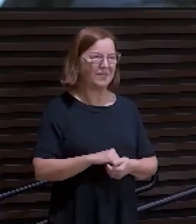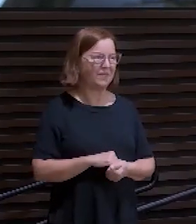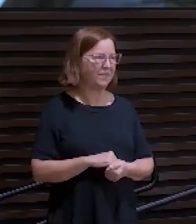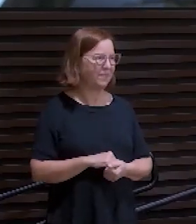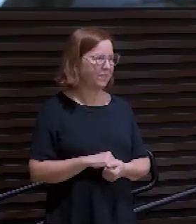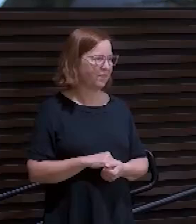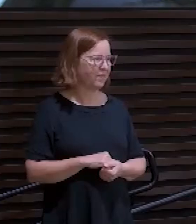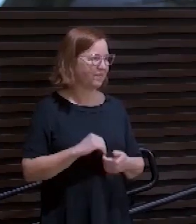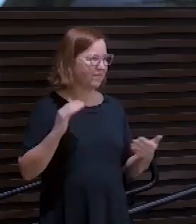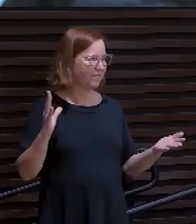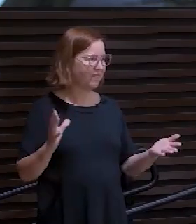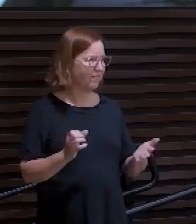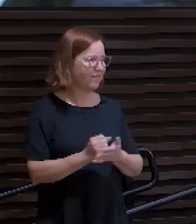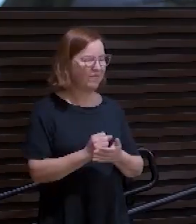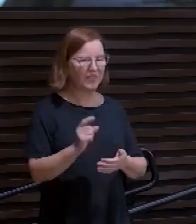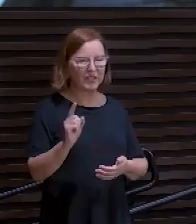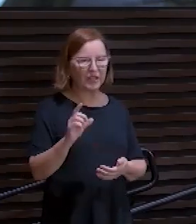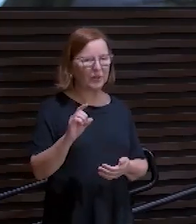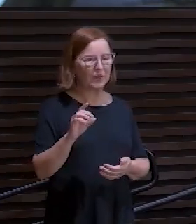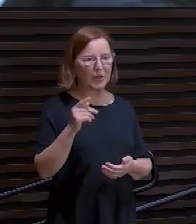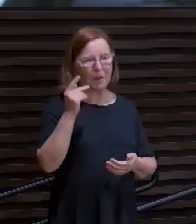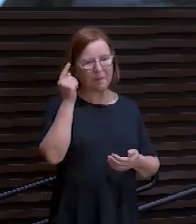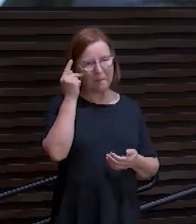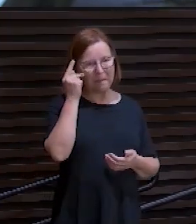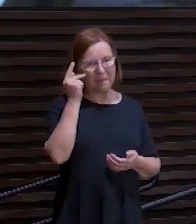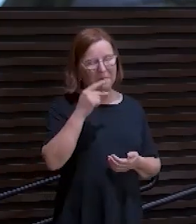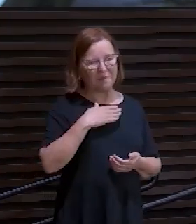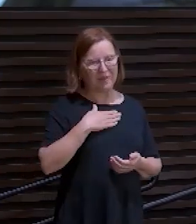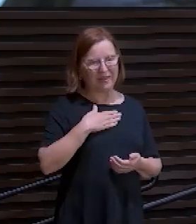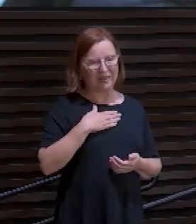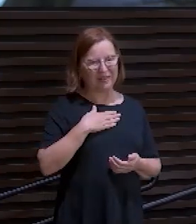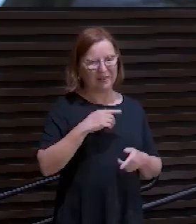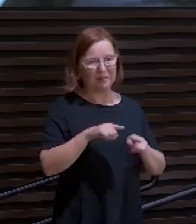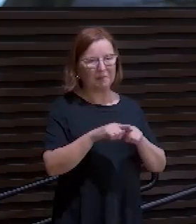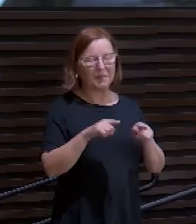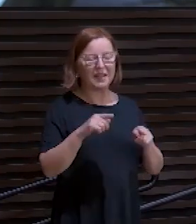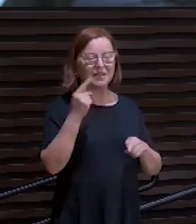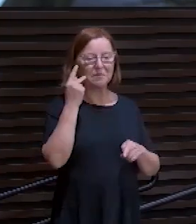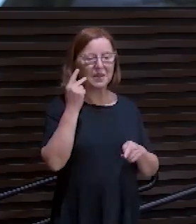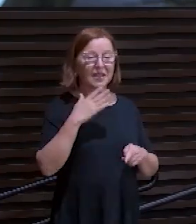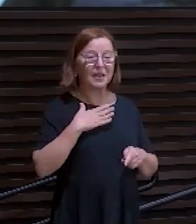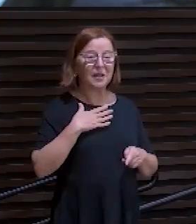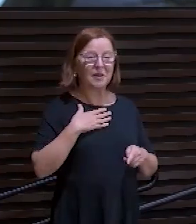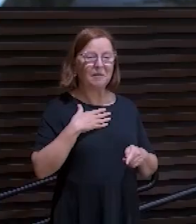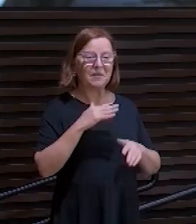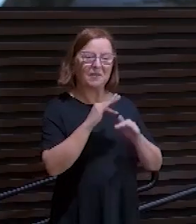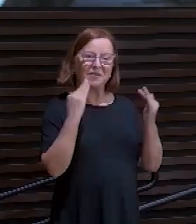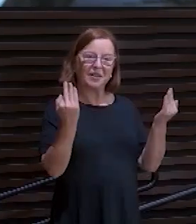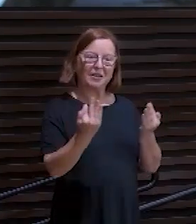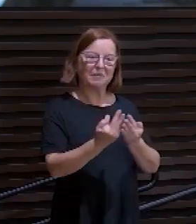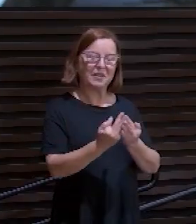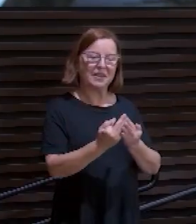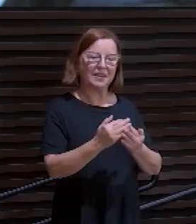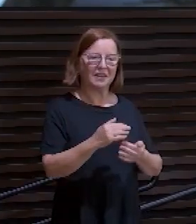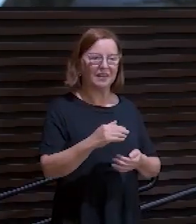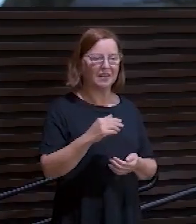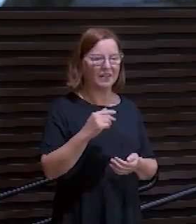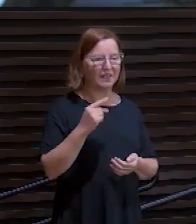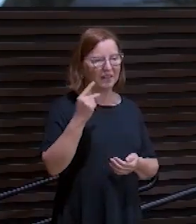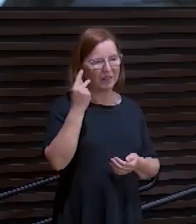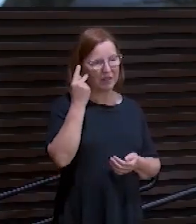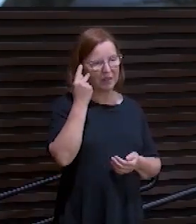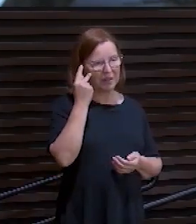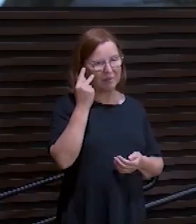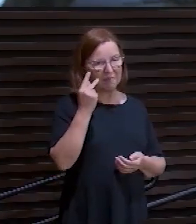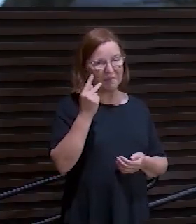A salvação não é só para mim, é para minha casa. Mas não é só para minha filha, para as minhas filhas, mas para